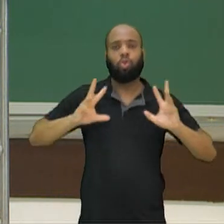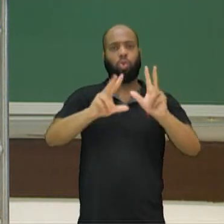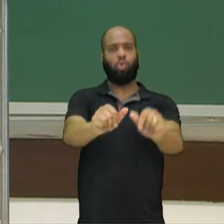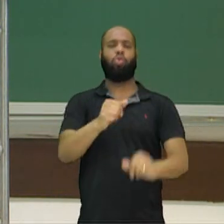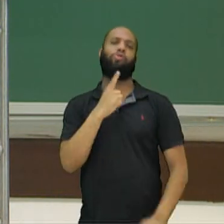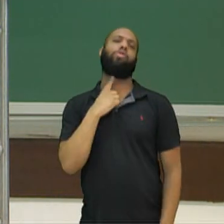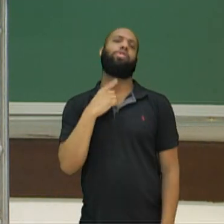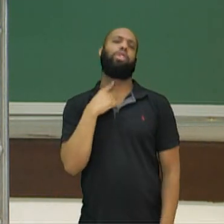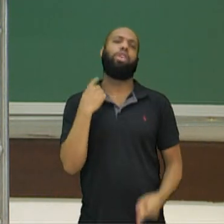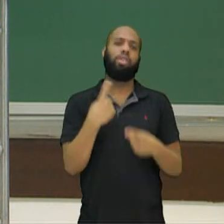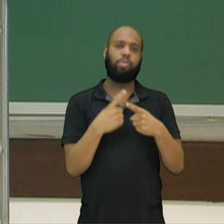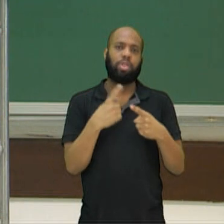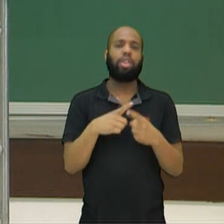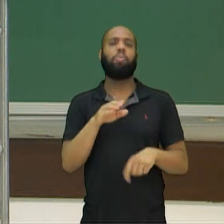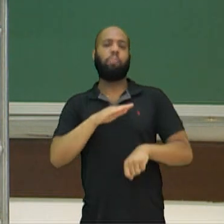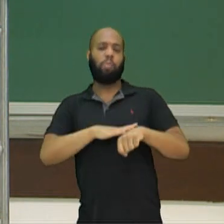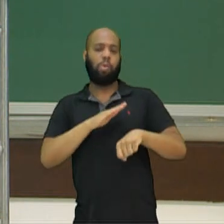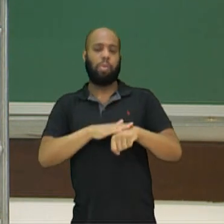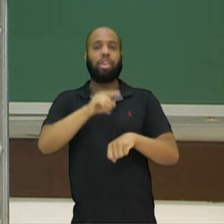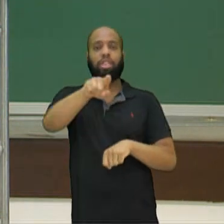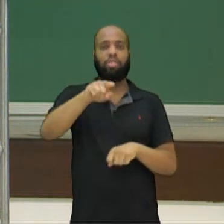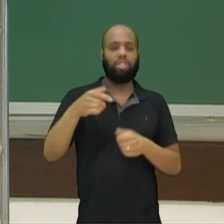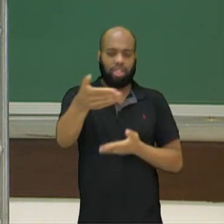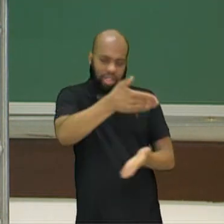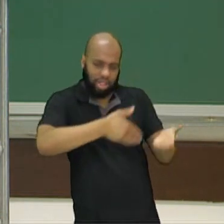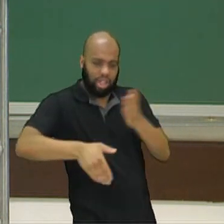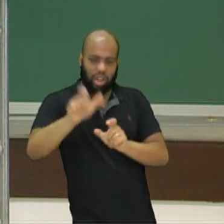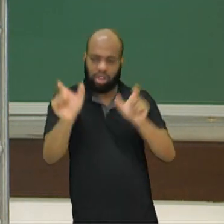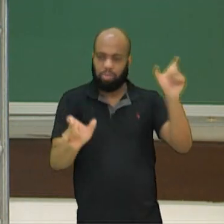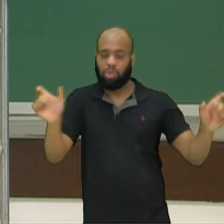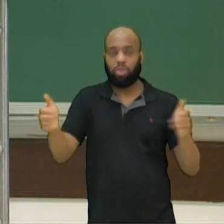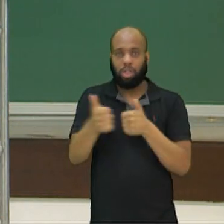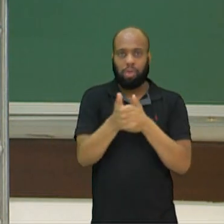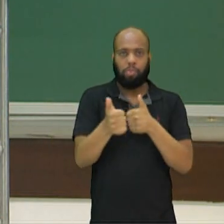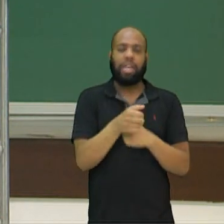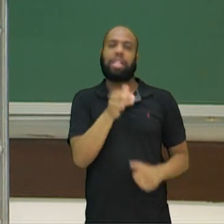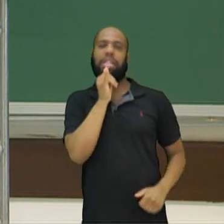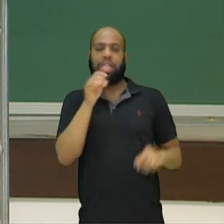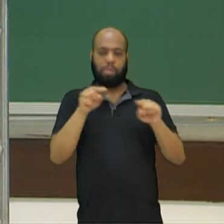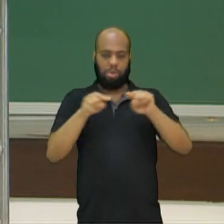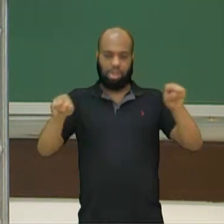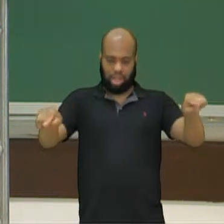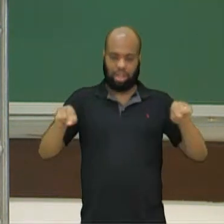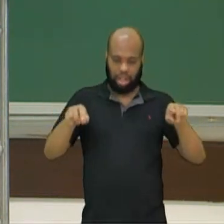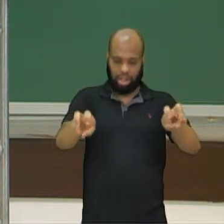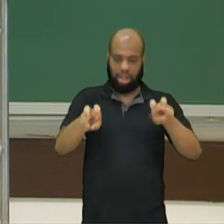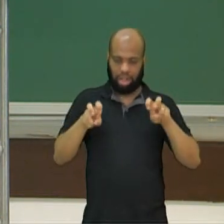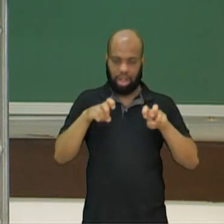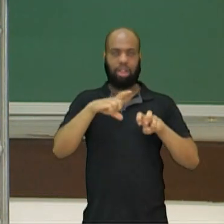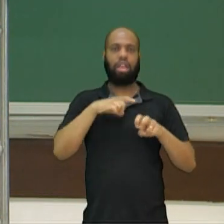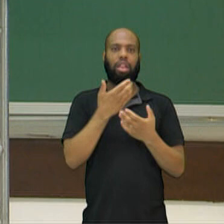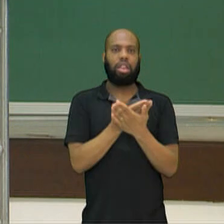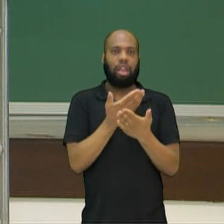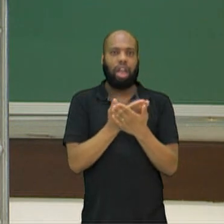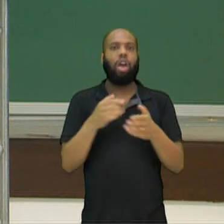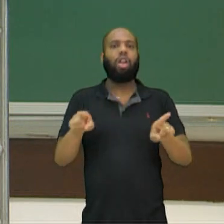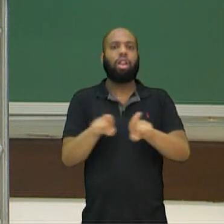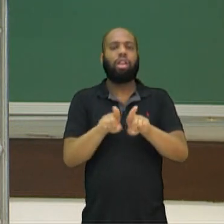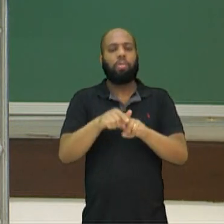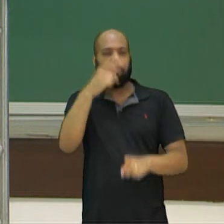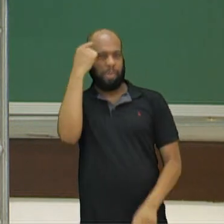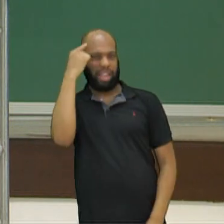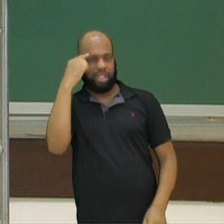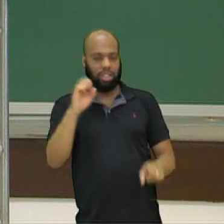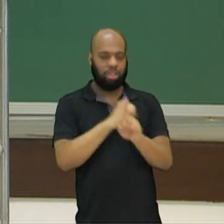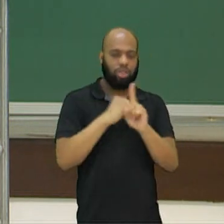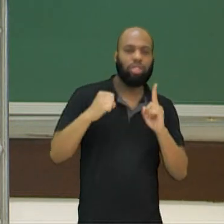seja, ao interagir com as pessoas à minha volta, seja na sala de aula, pensando numa sociedade maior, a nossa